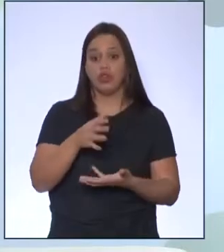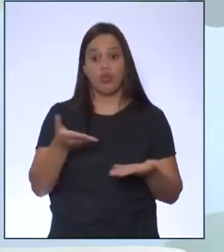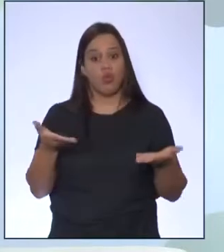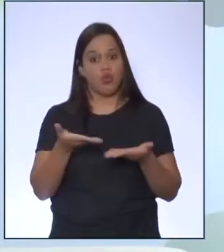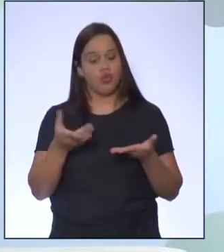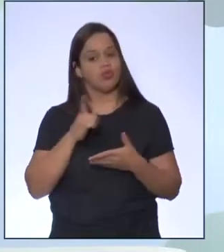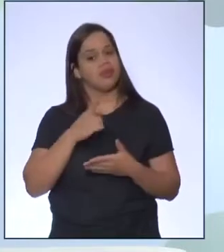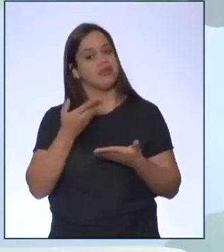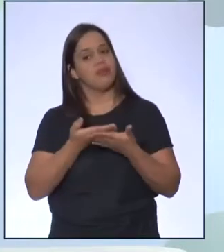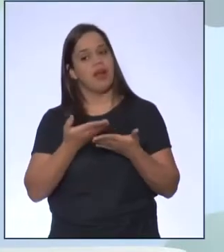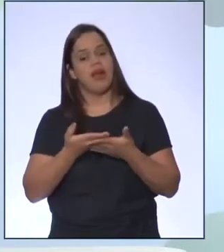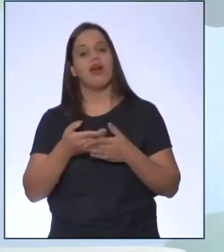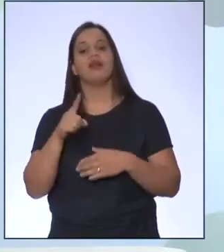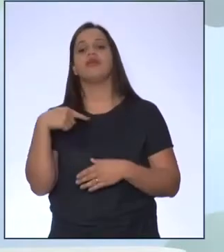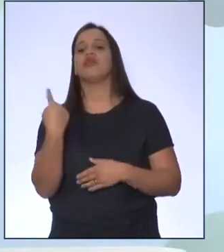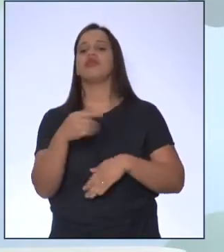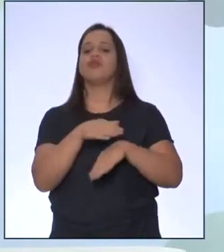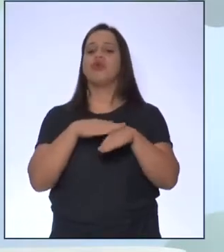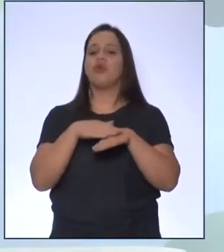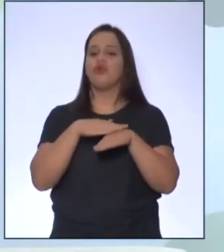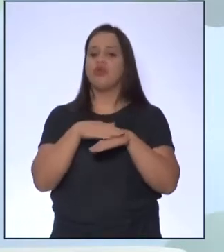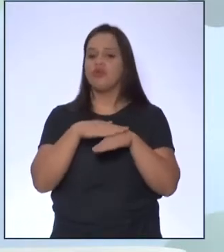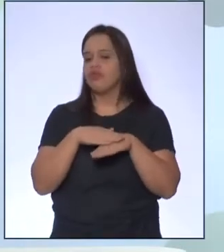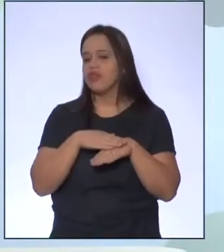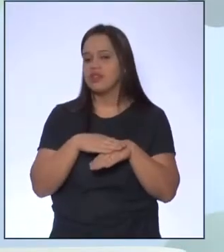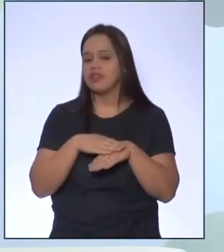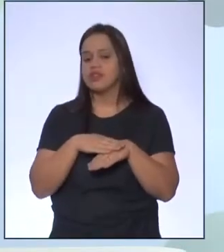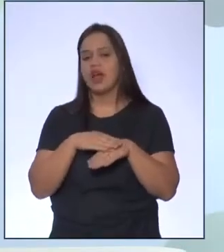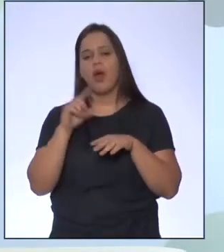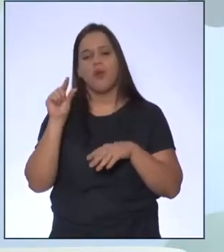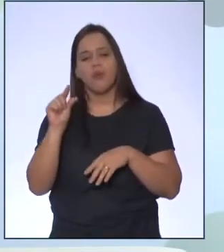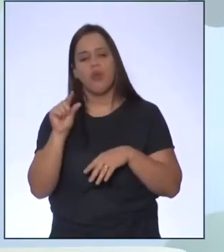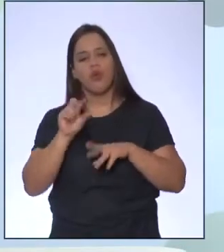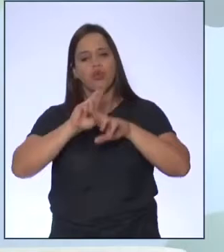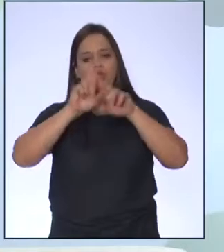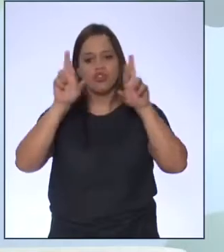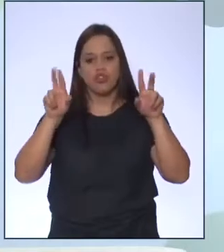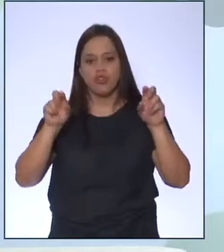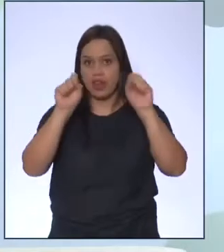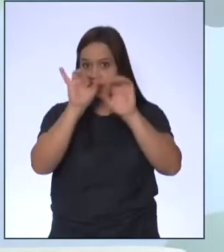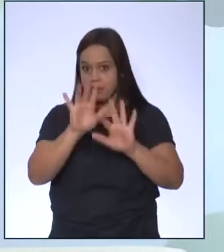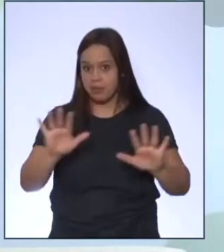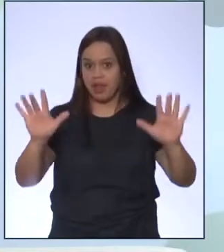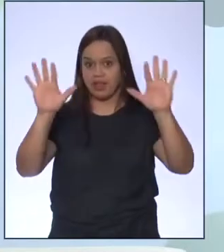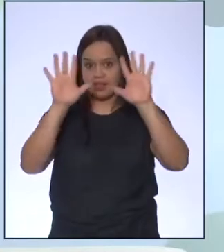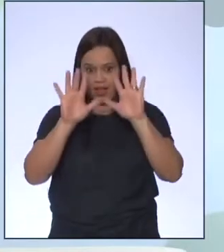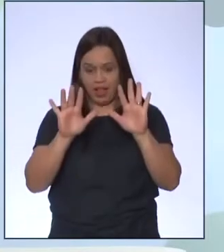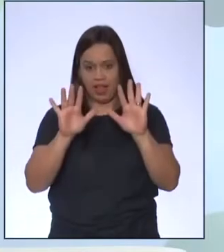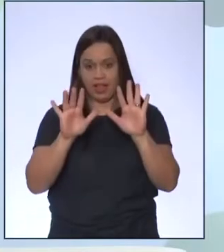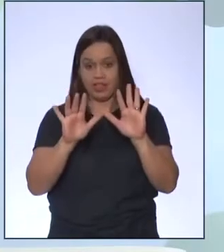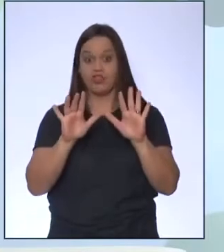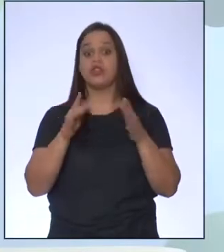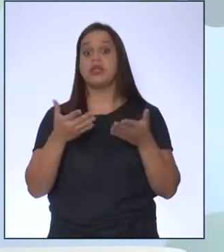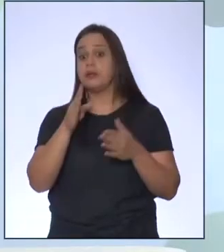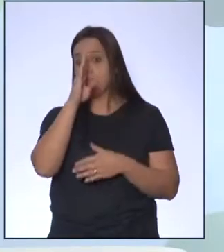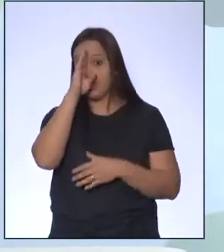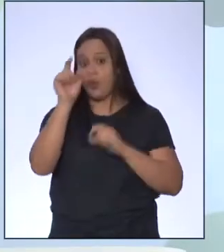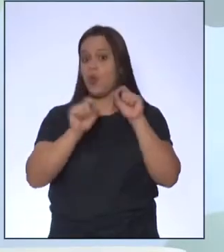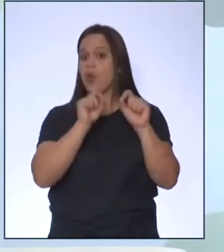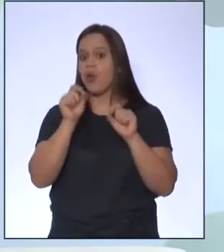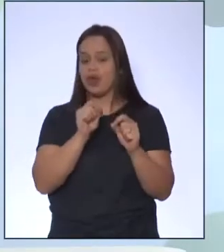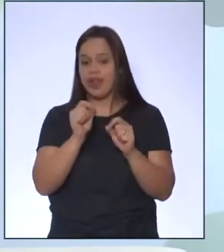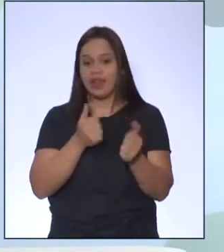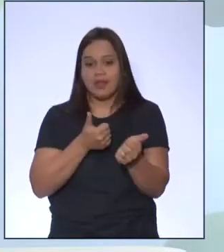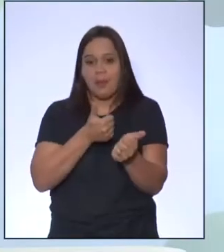aula para conversar um pouquinho sobre diferentes paisagens, inclusive aquelas que estão próximas a você no